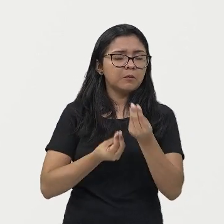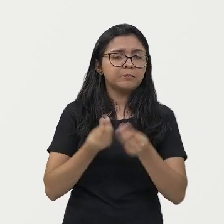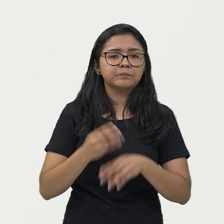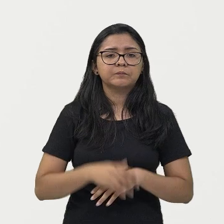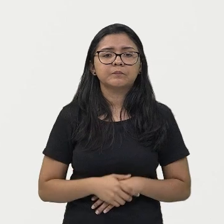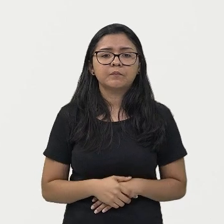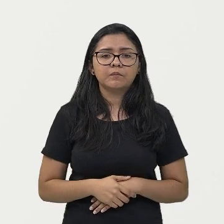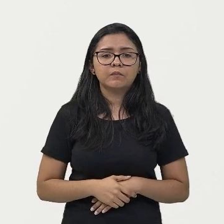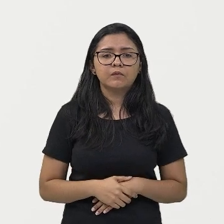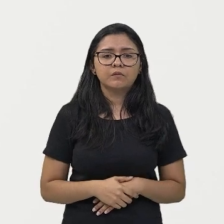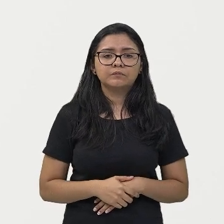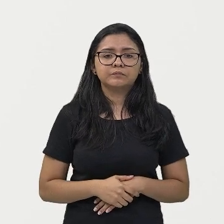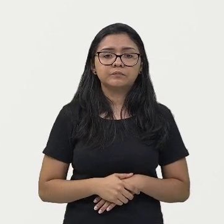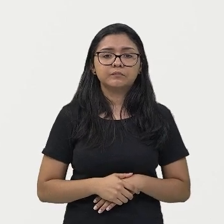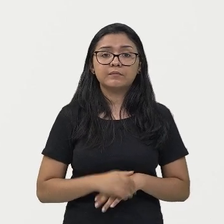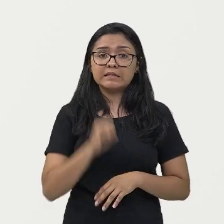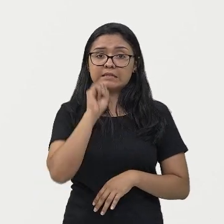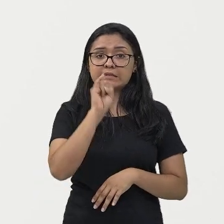entre